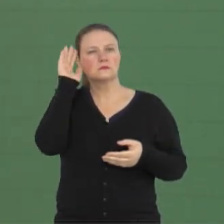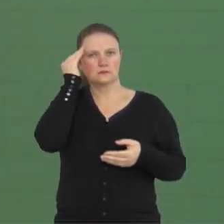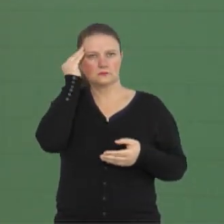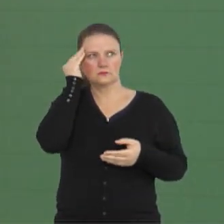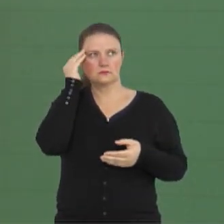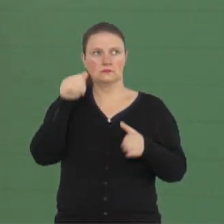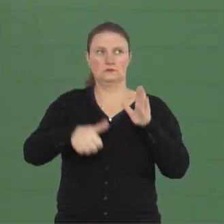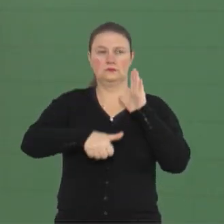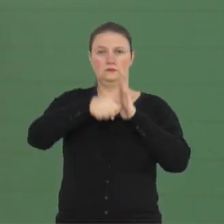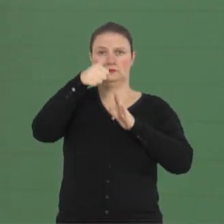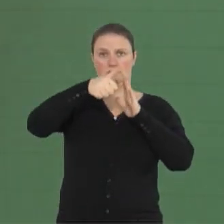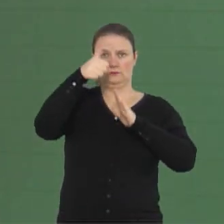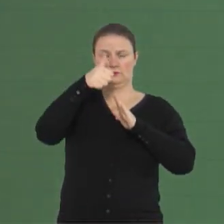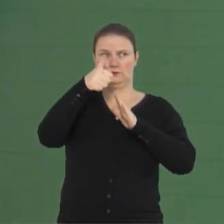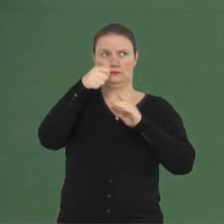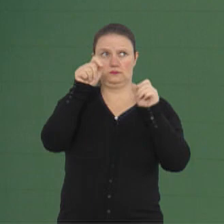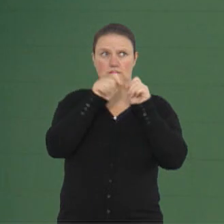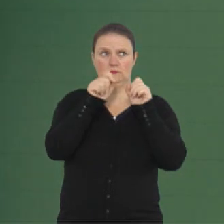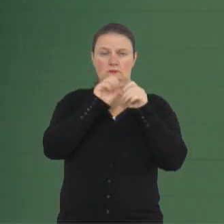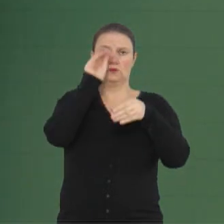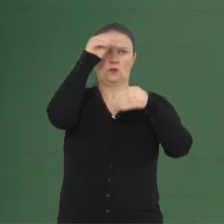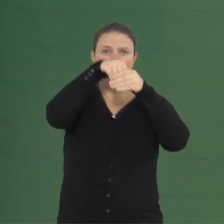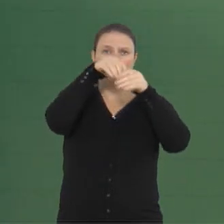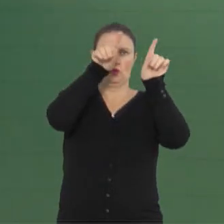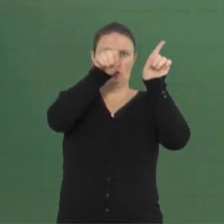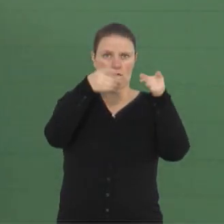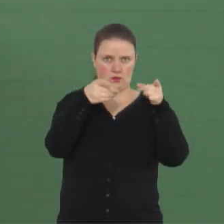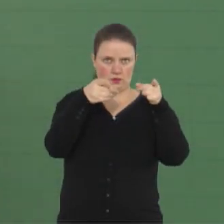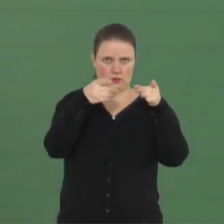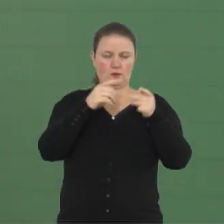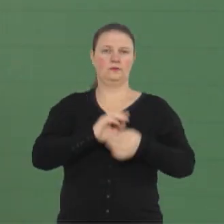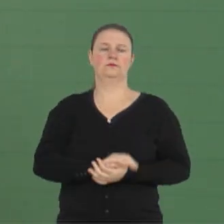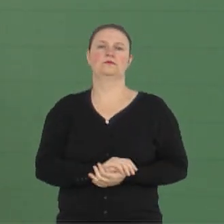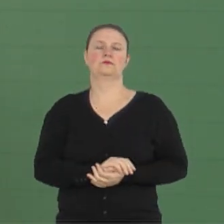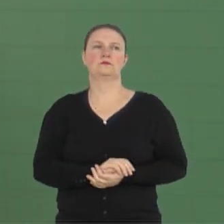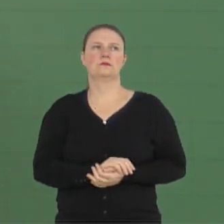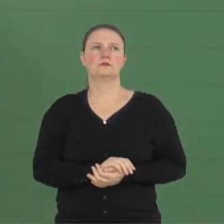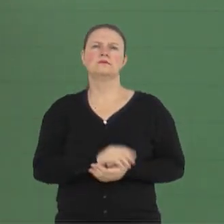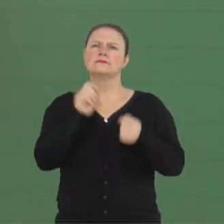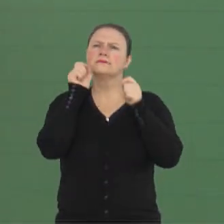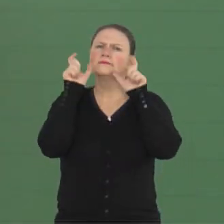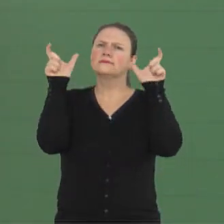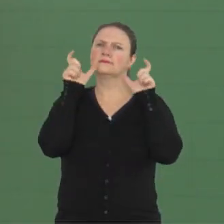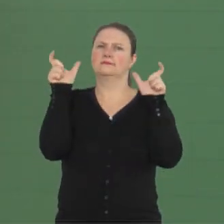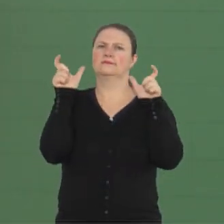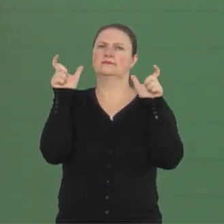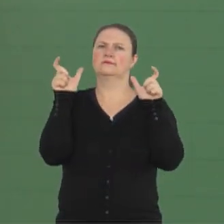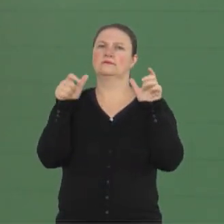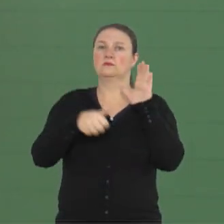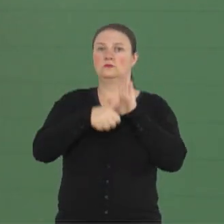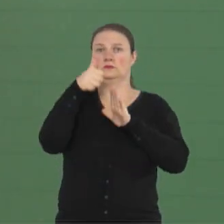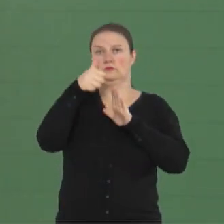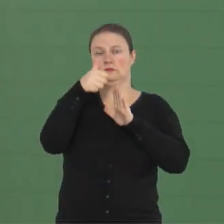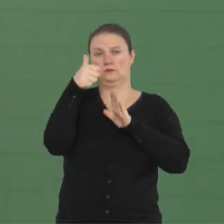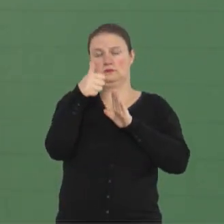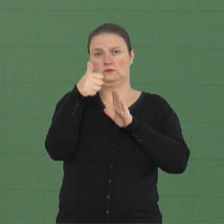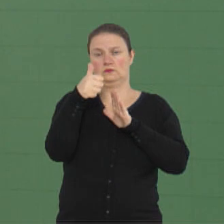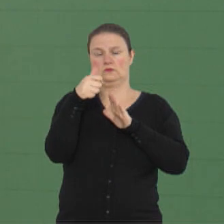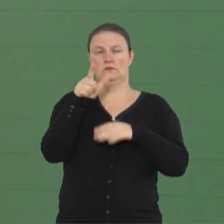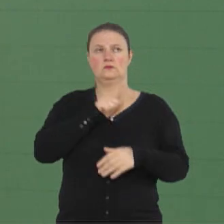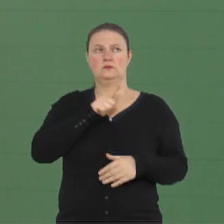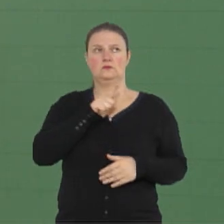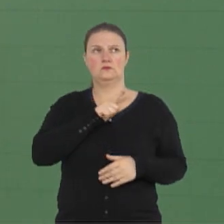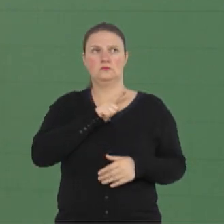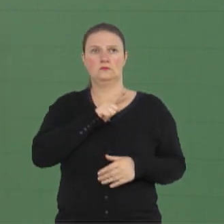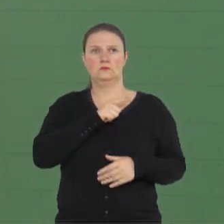então. Primeiro, vou resolver aquilo que está dentro dos parênteses. Observe, nesse primeiro parênteses, nós